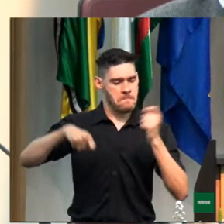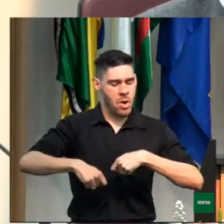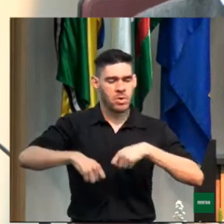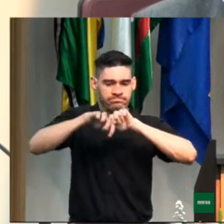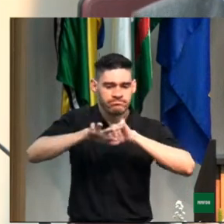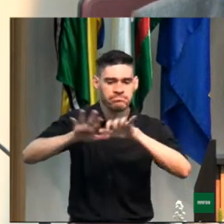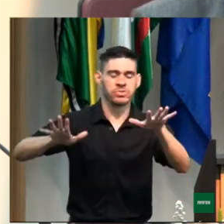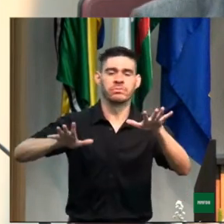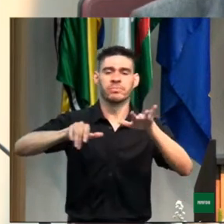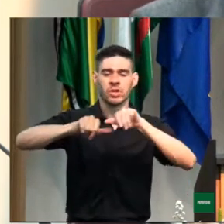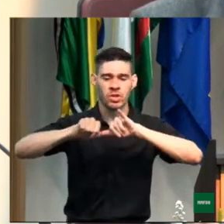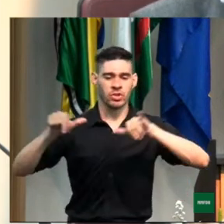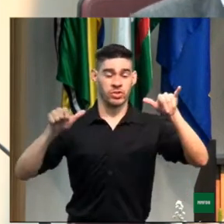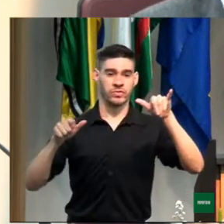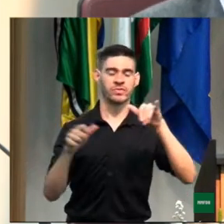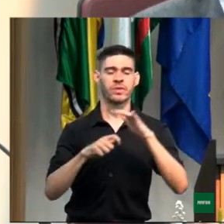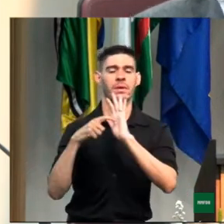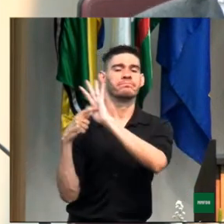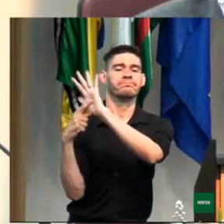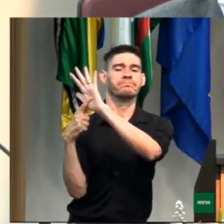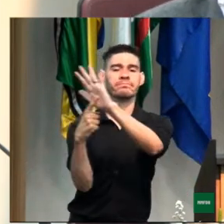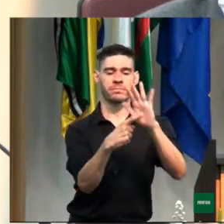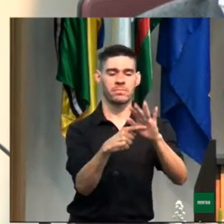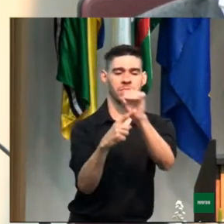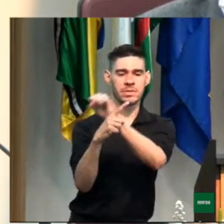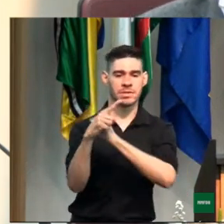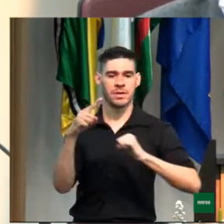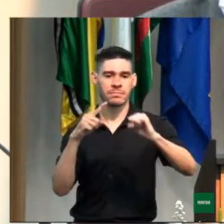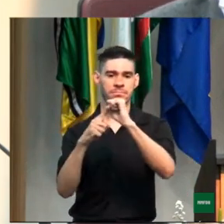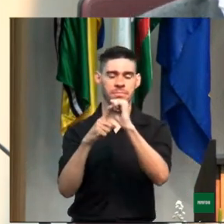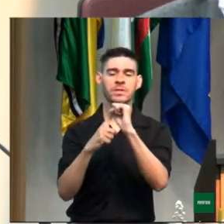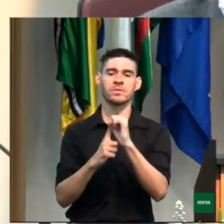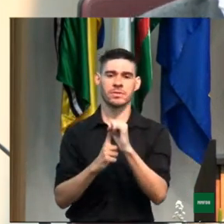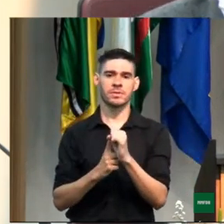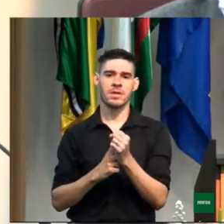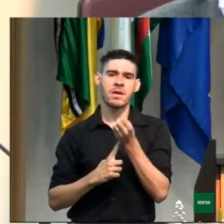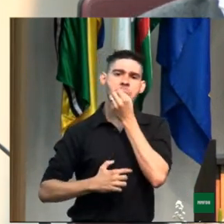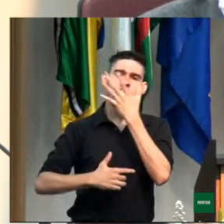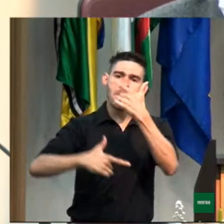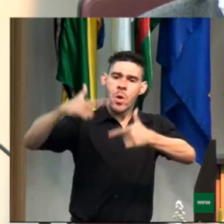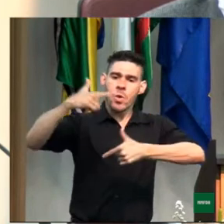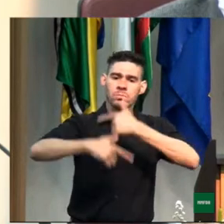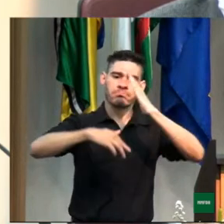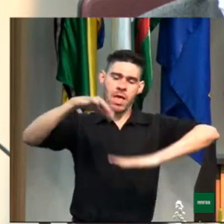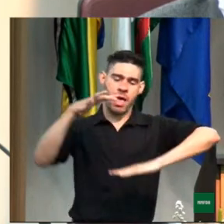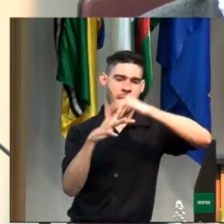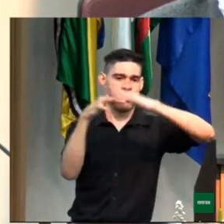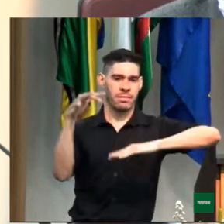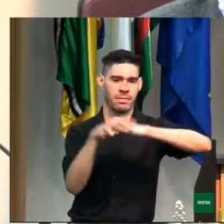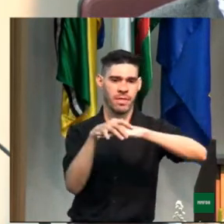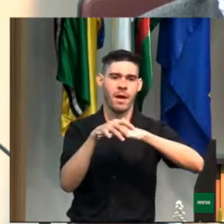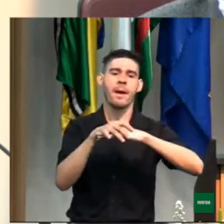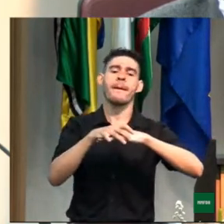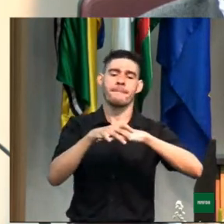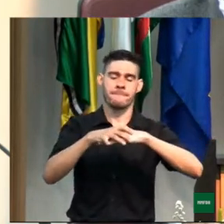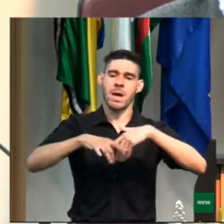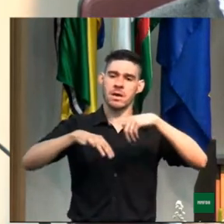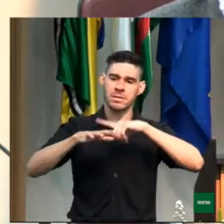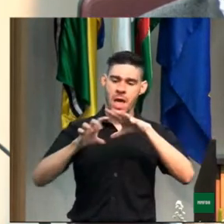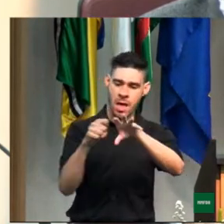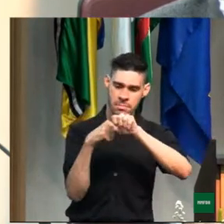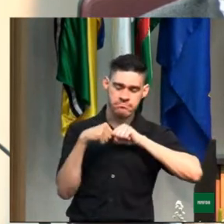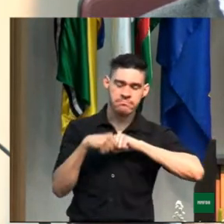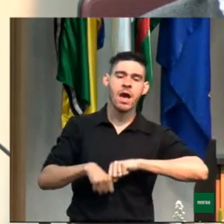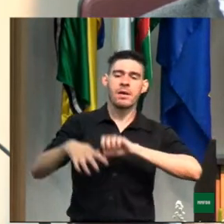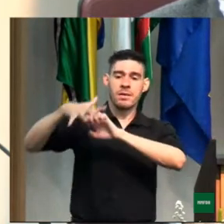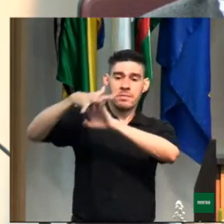e mostrar para a sociedade essas boas práticas que estão sendo adotadas por essas empresas